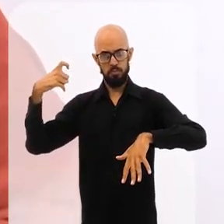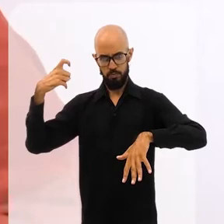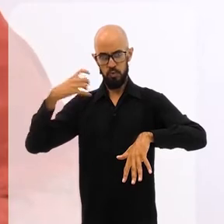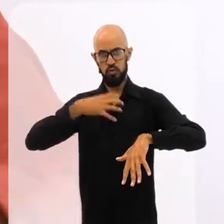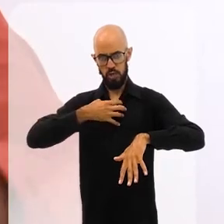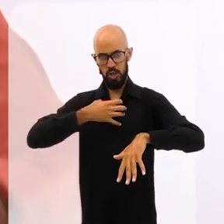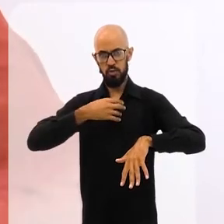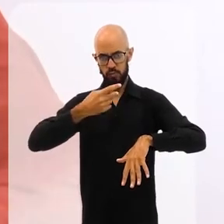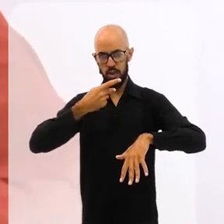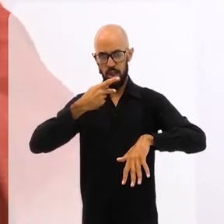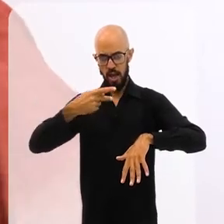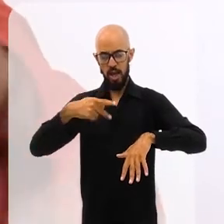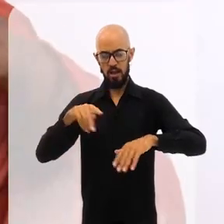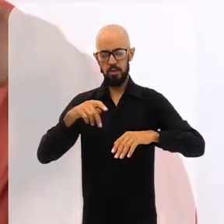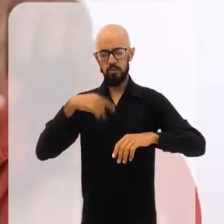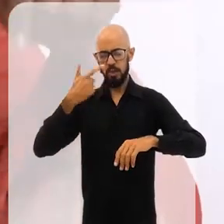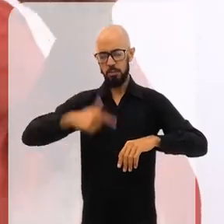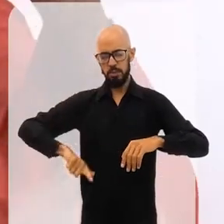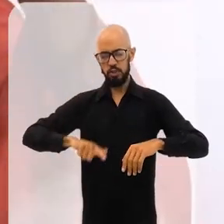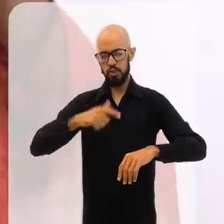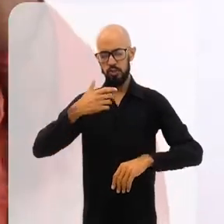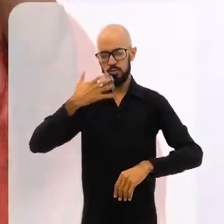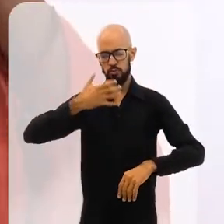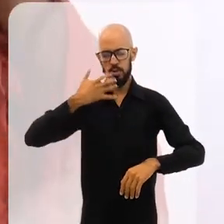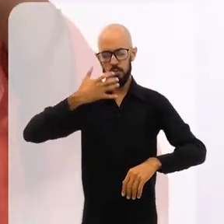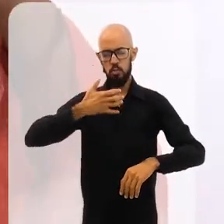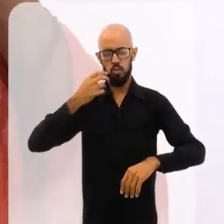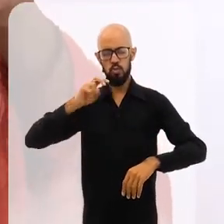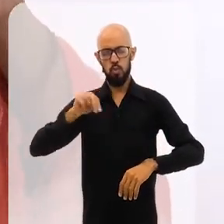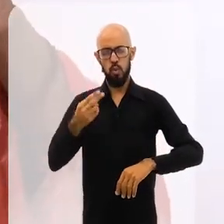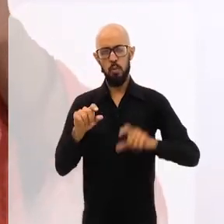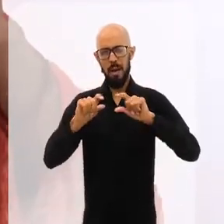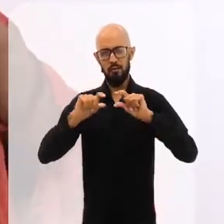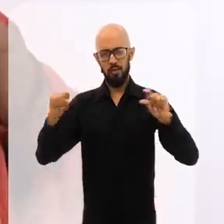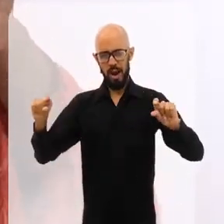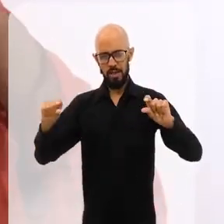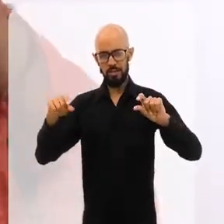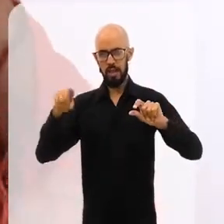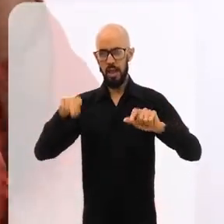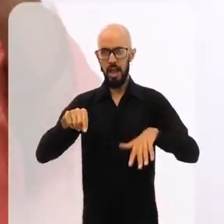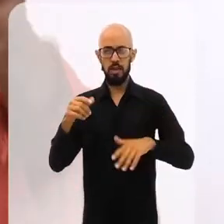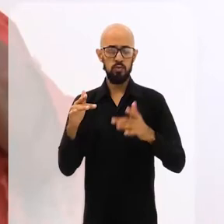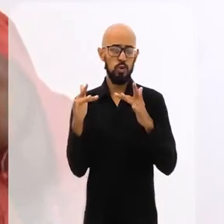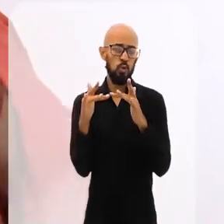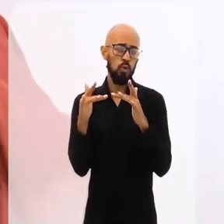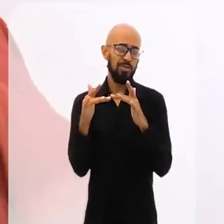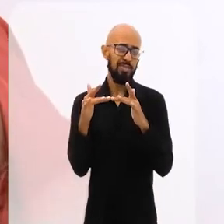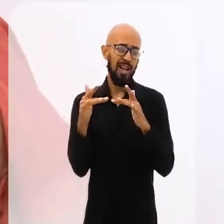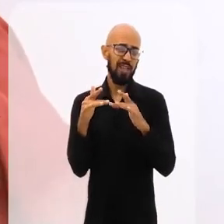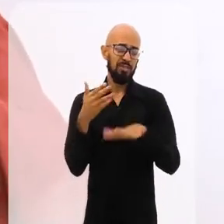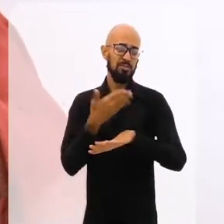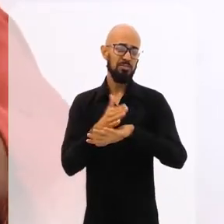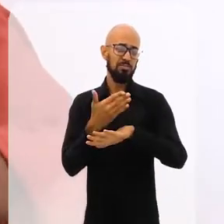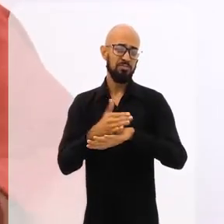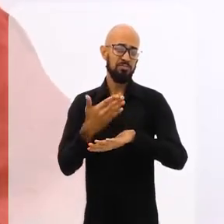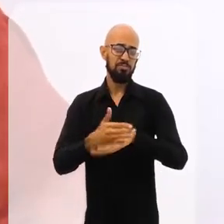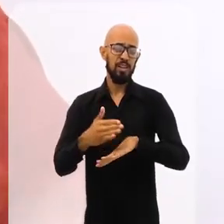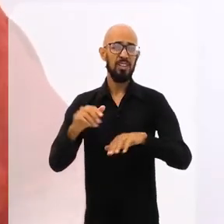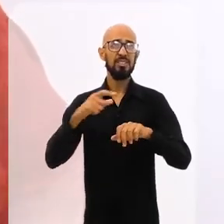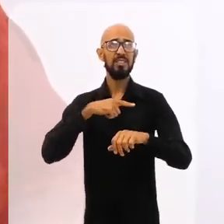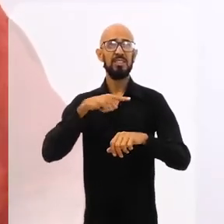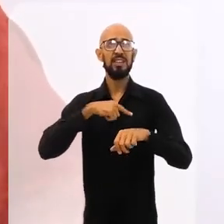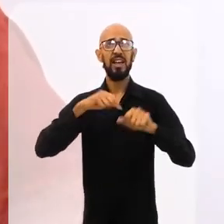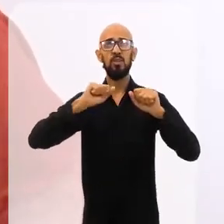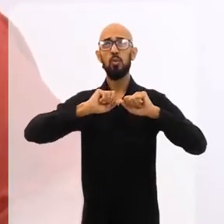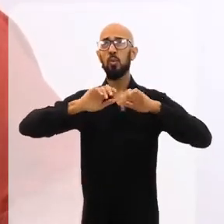um mantra, uma prece, você entra em contato com todos aqueles que estão praticando ou que já praticaram isso. Então, fica